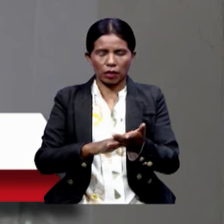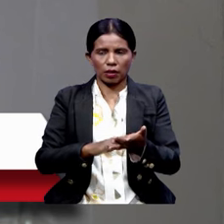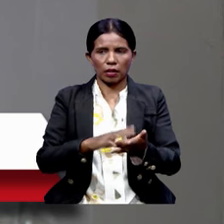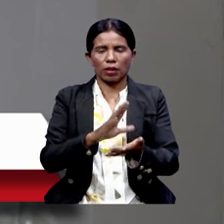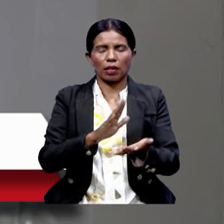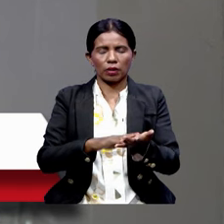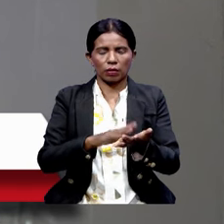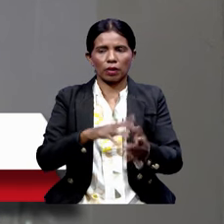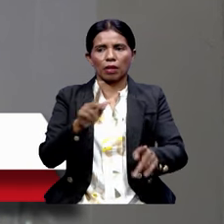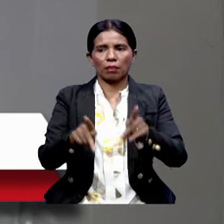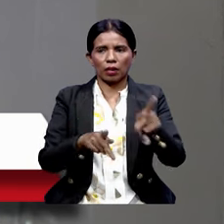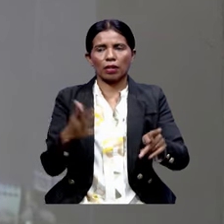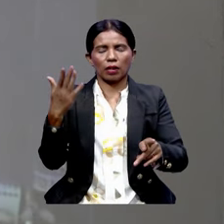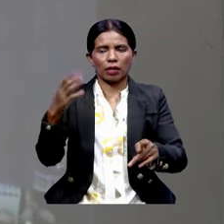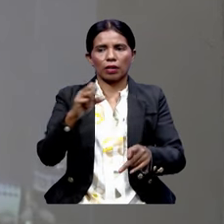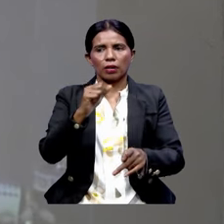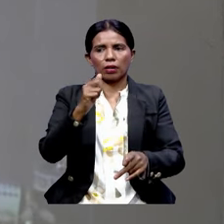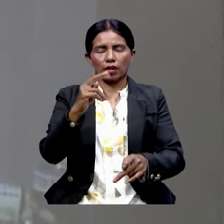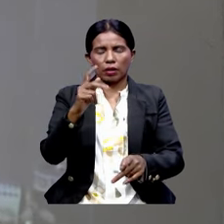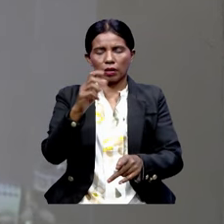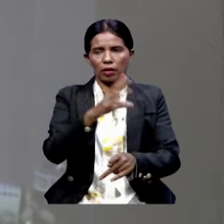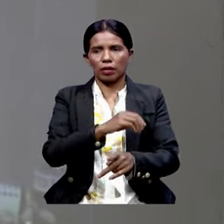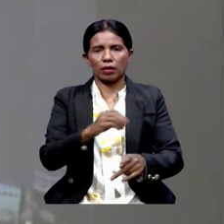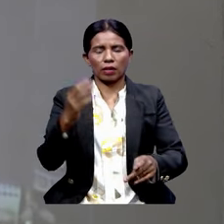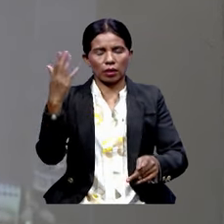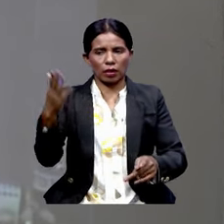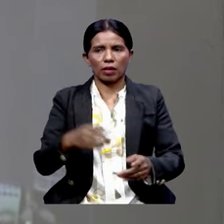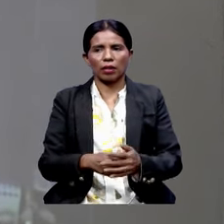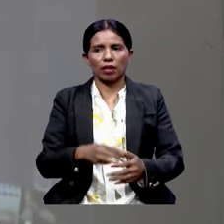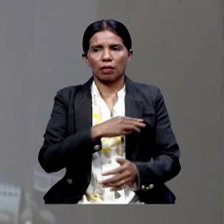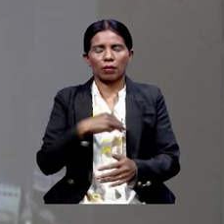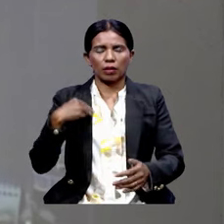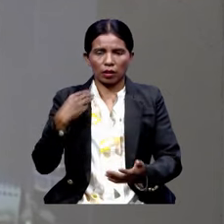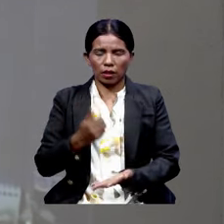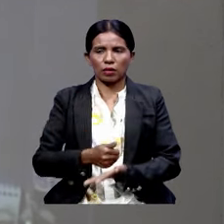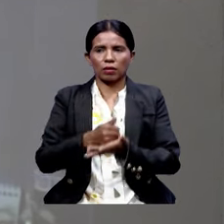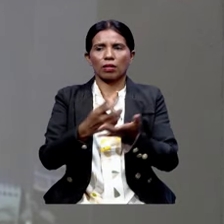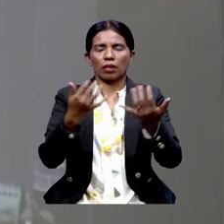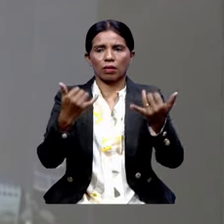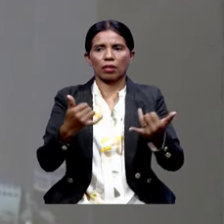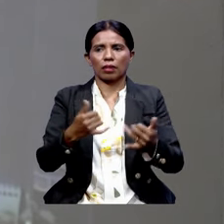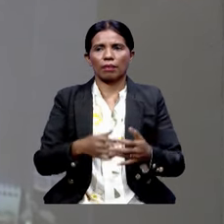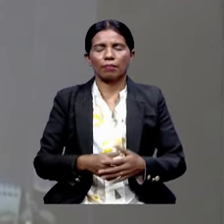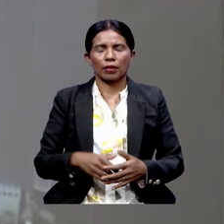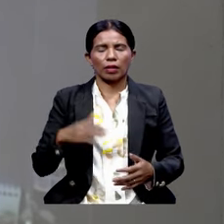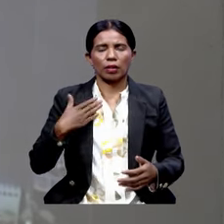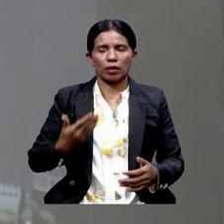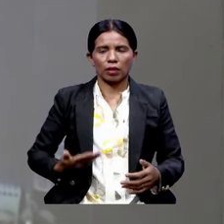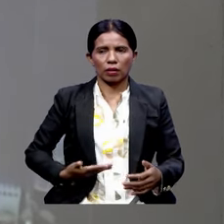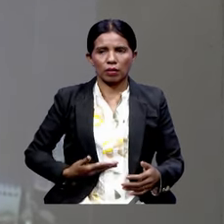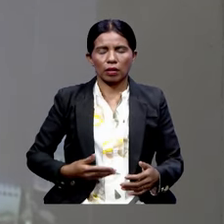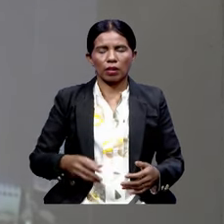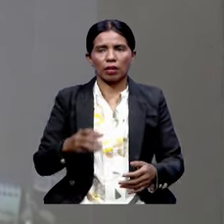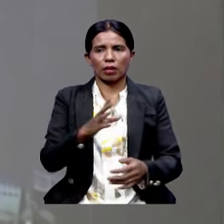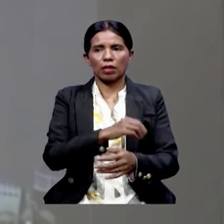preescolar comunidade iha ida santa santo francisco de assis ne madre sera tangani agora da daune senhora deputada hau